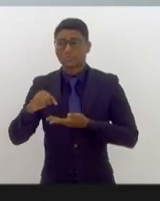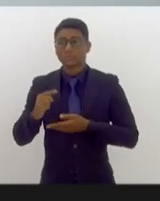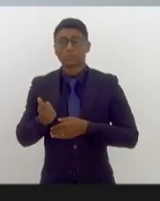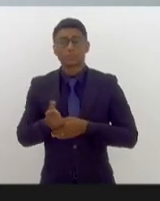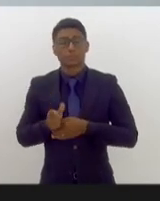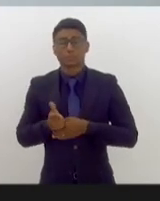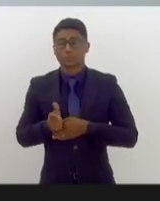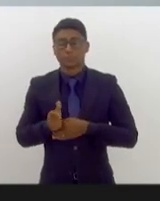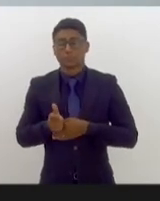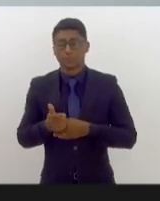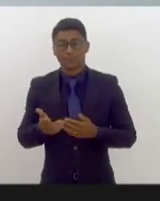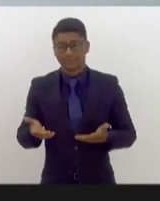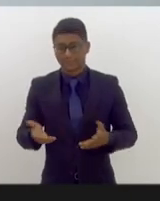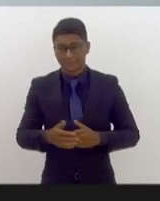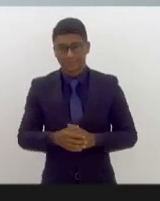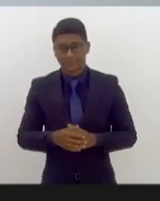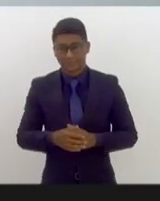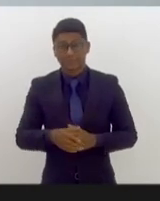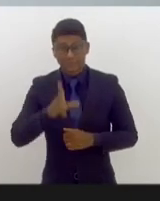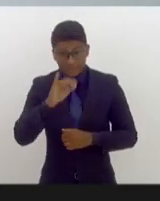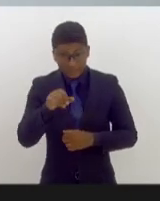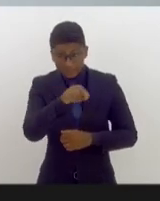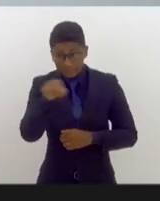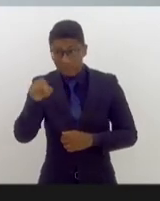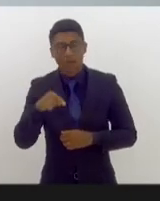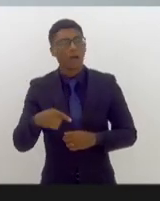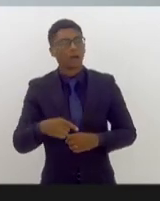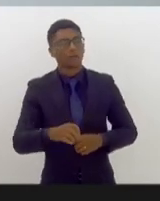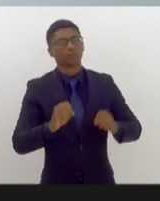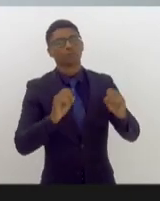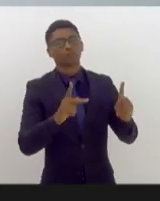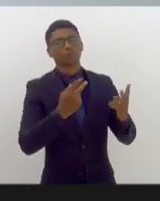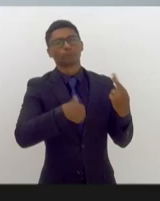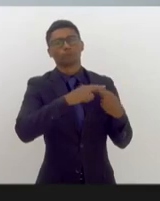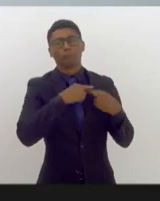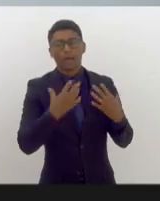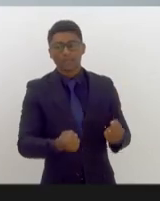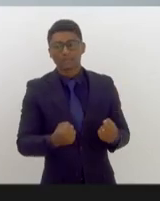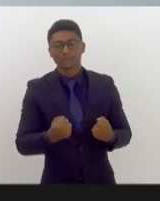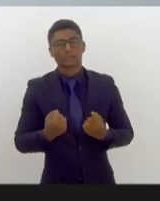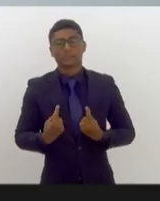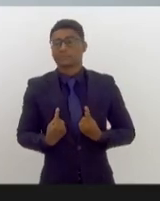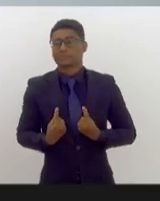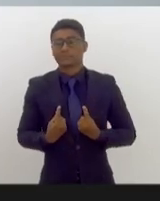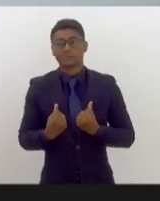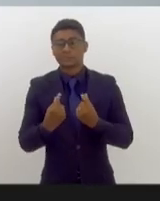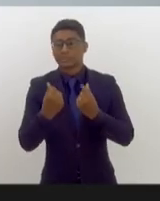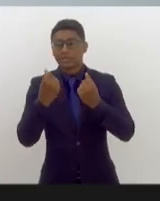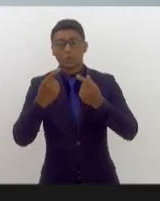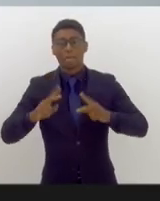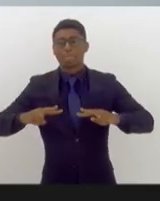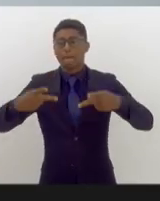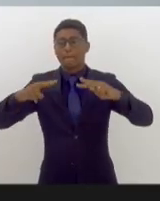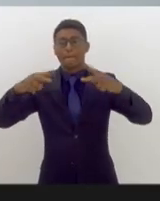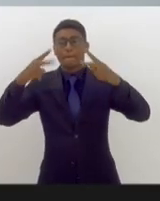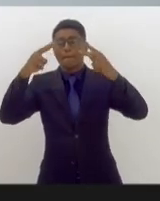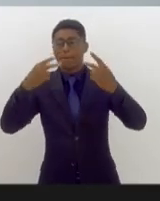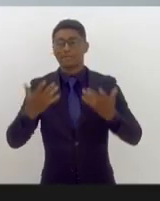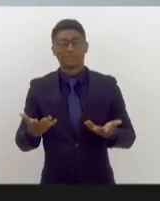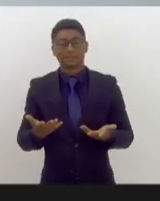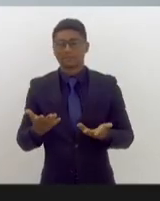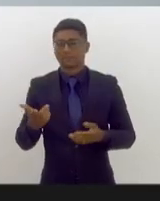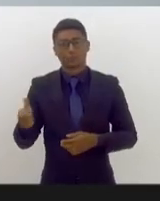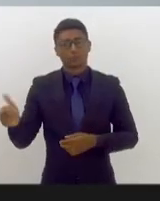se eles realmente tivessem que assumir essa responsabilidade. Então, a educação de jovens e